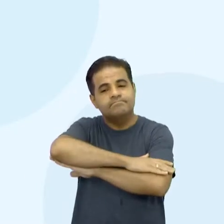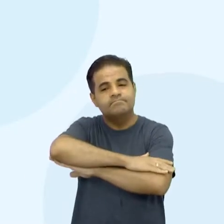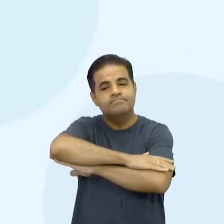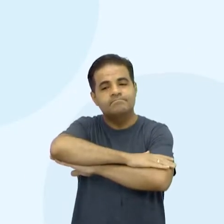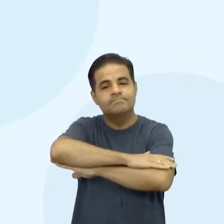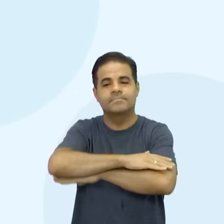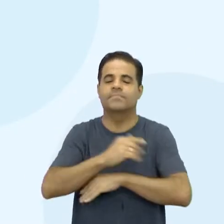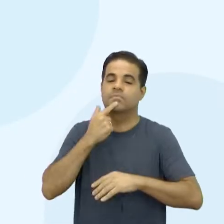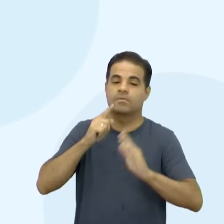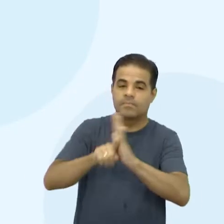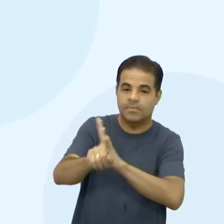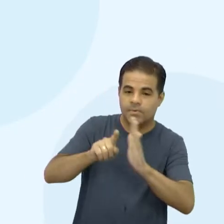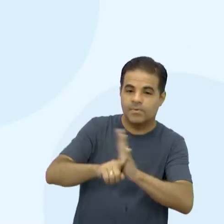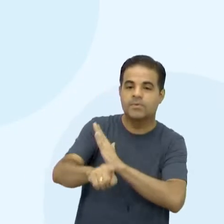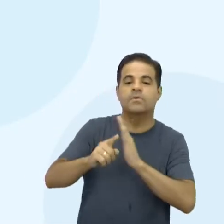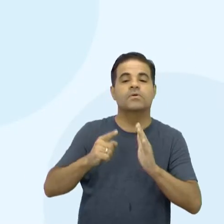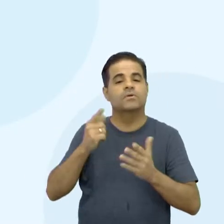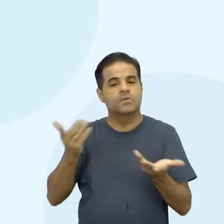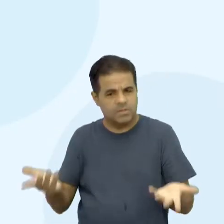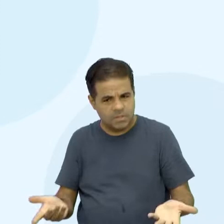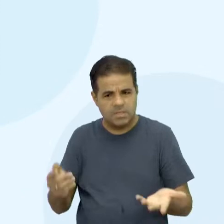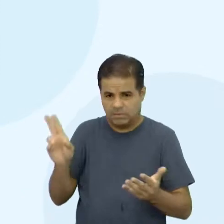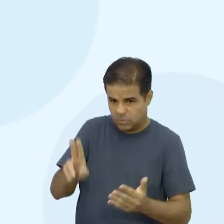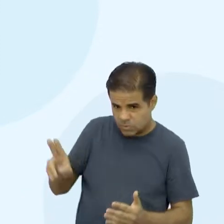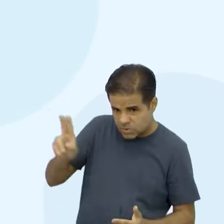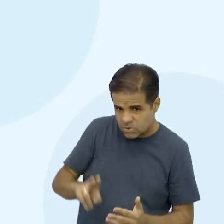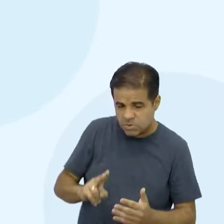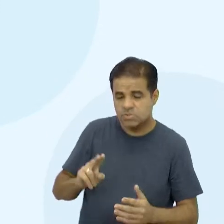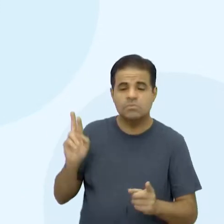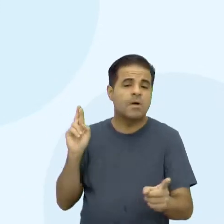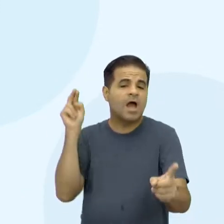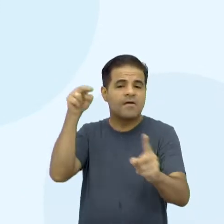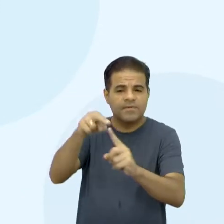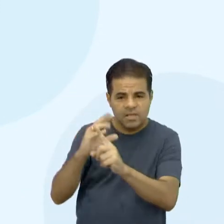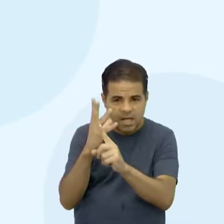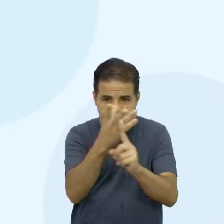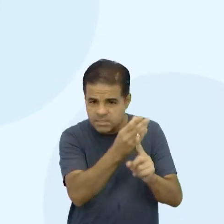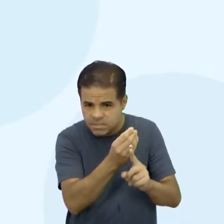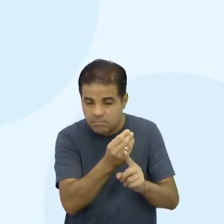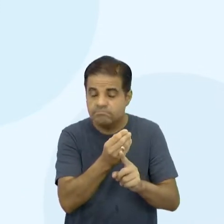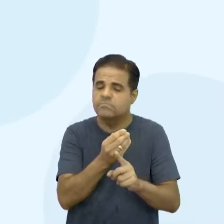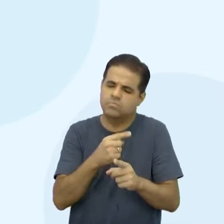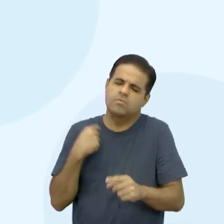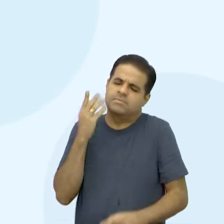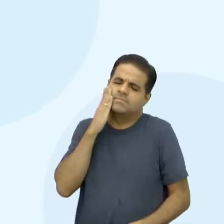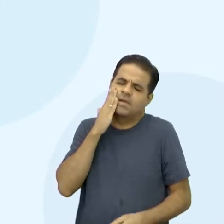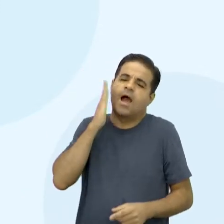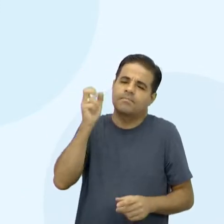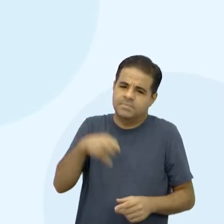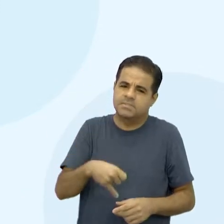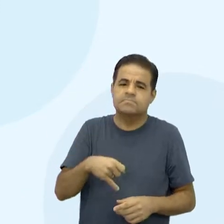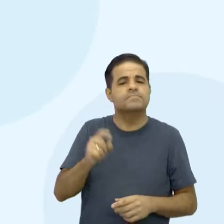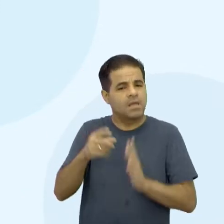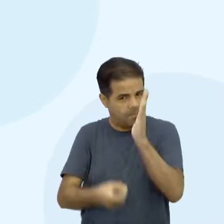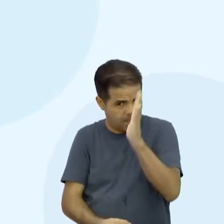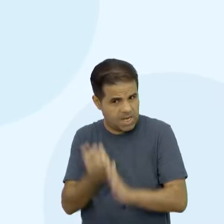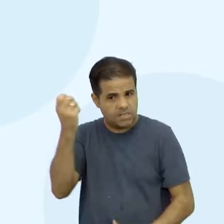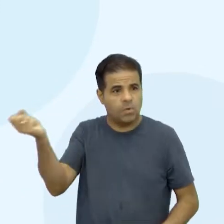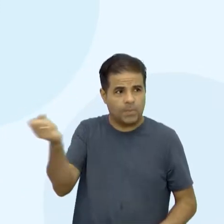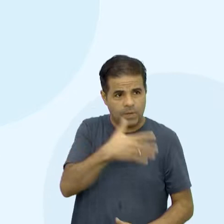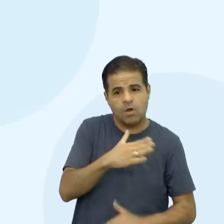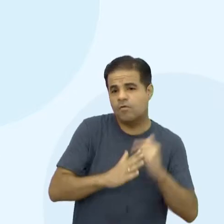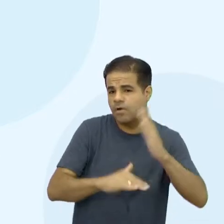Novamente a gente traz as perguntas norteadoras. Está utilizando uma referência artística? A gente sabe que sim, né? É a criação de uma